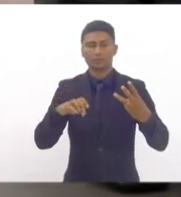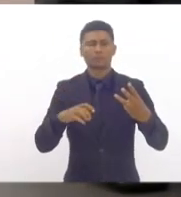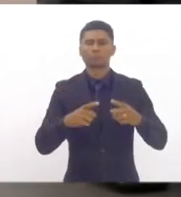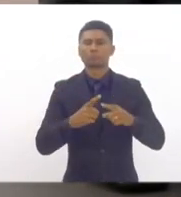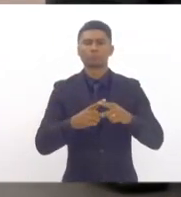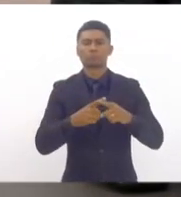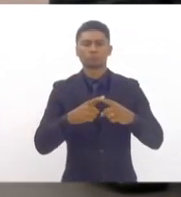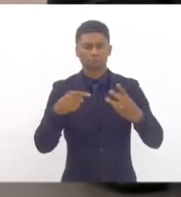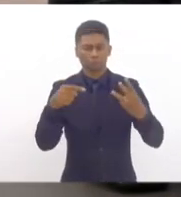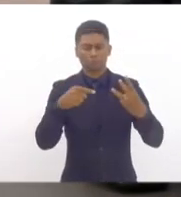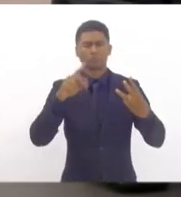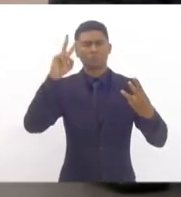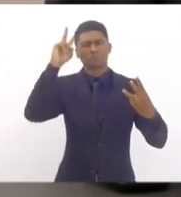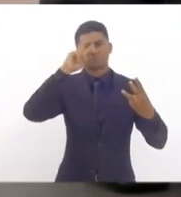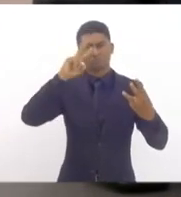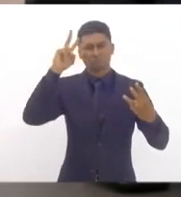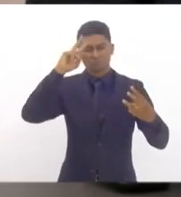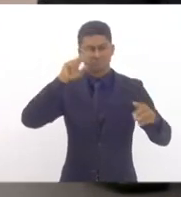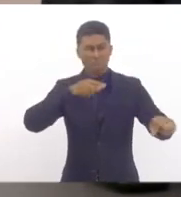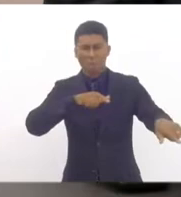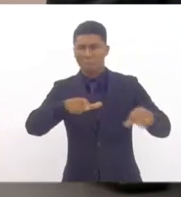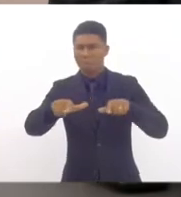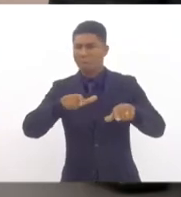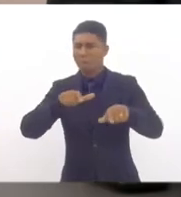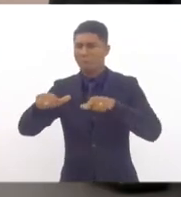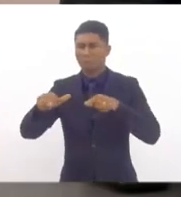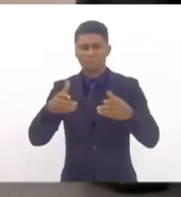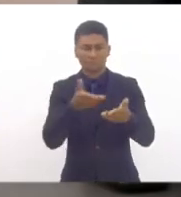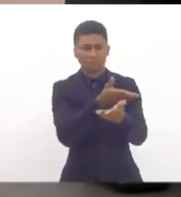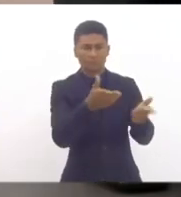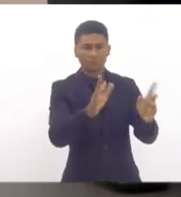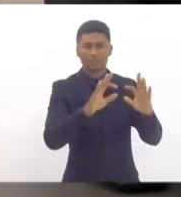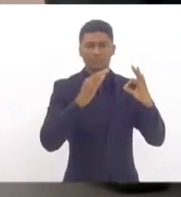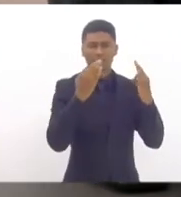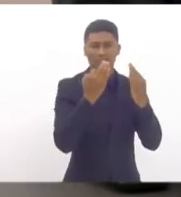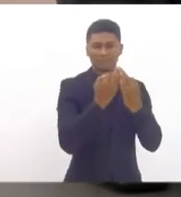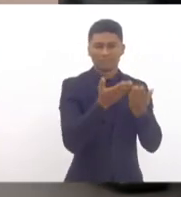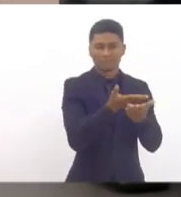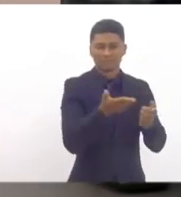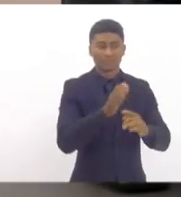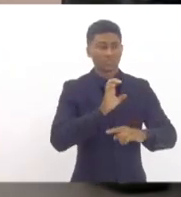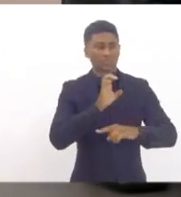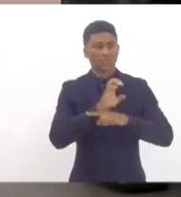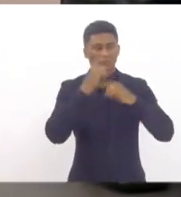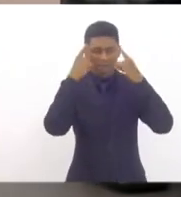pela sua atuação histórica, acolhendo familiares de vítimas de violência de Estado,